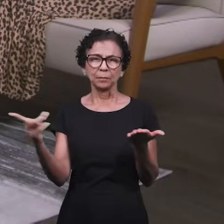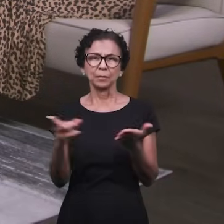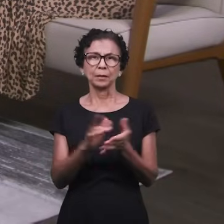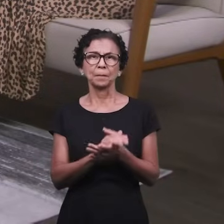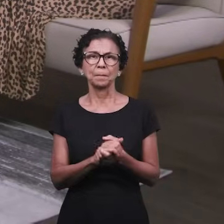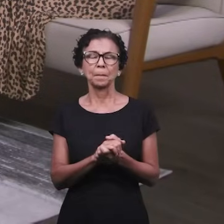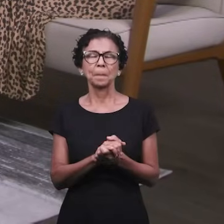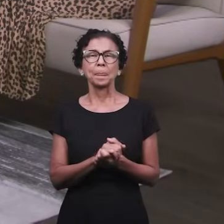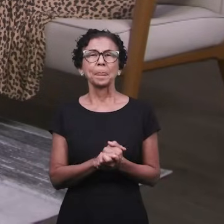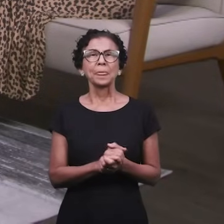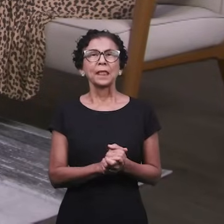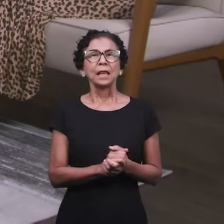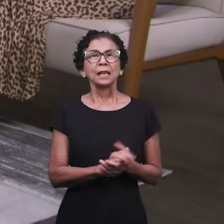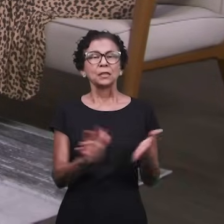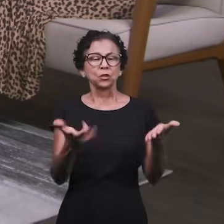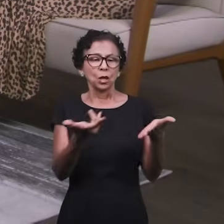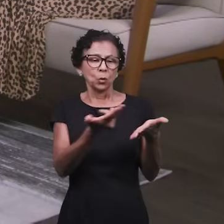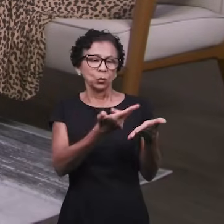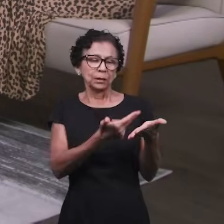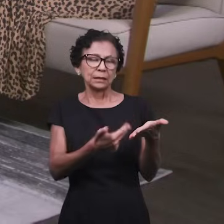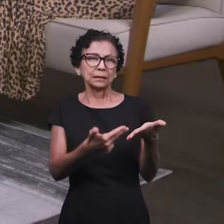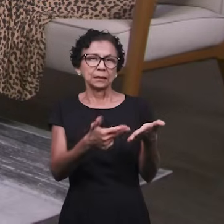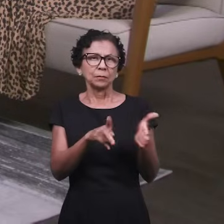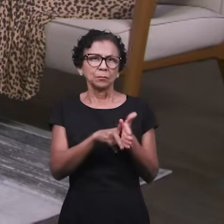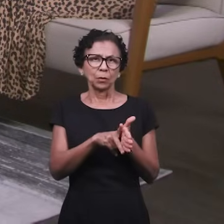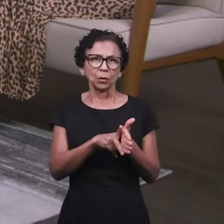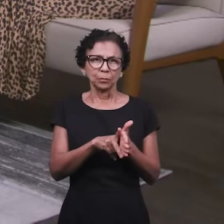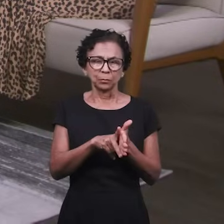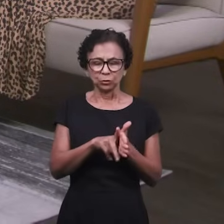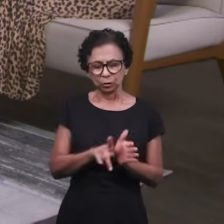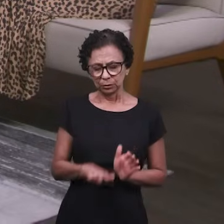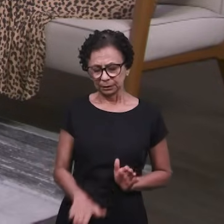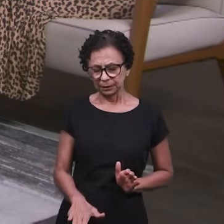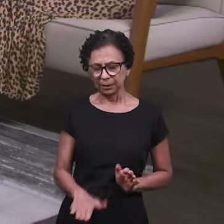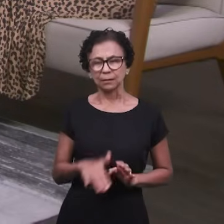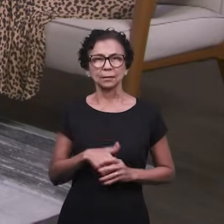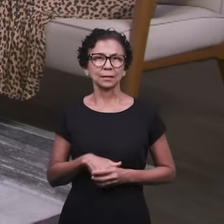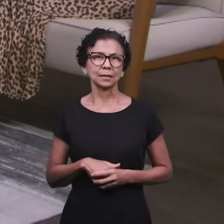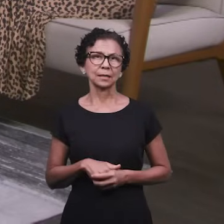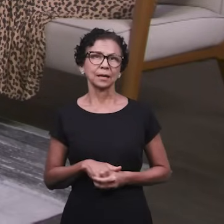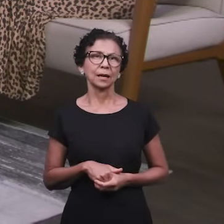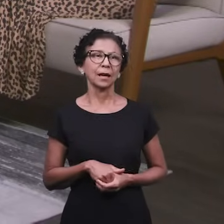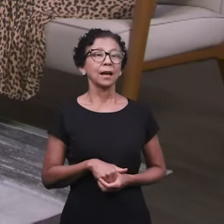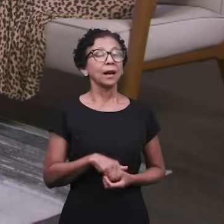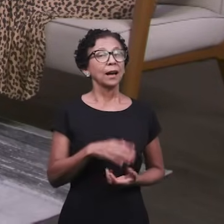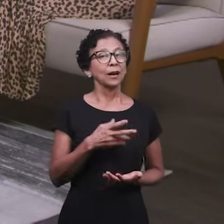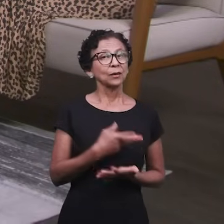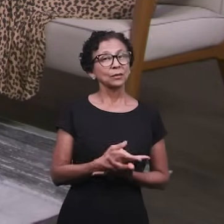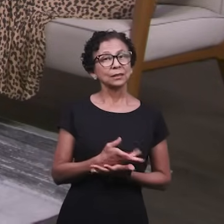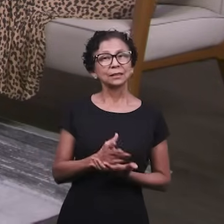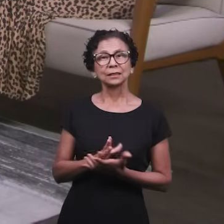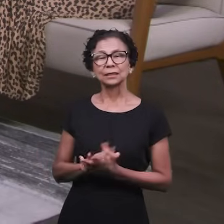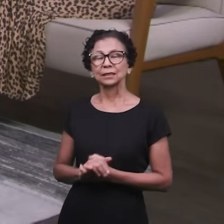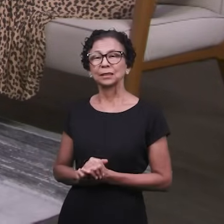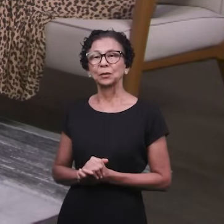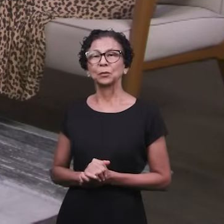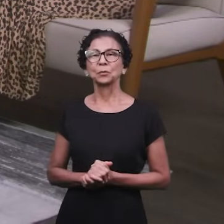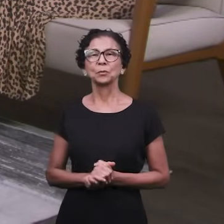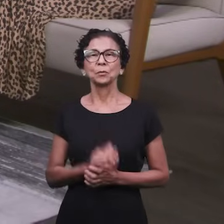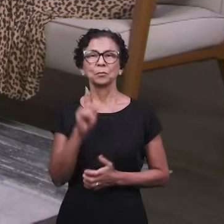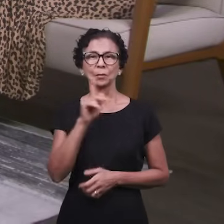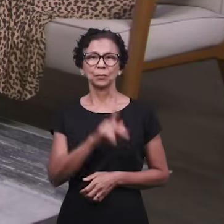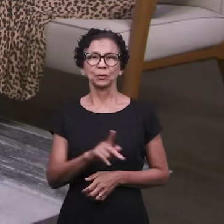aí, recentemente, uma professora da igreja veio ao Manaim e trouxe uma Bíblia para o meu filho e escreveu